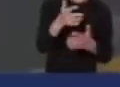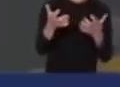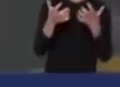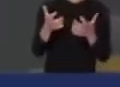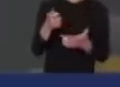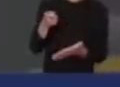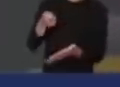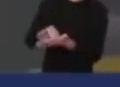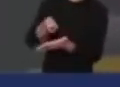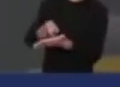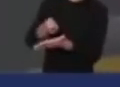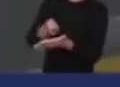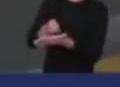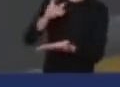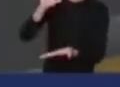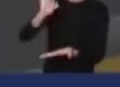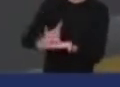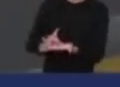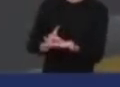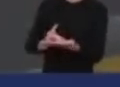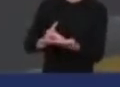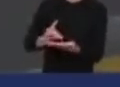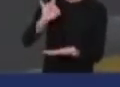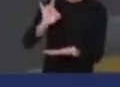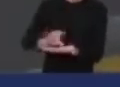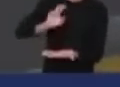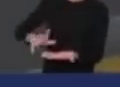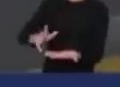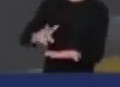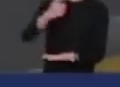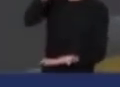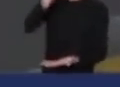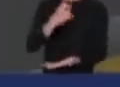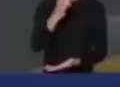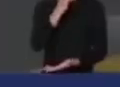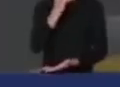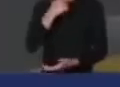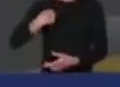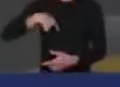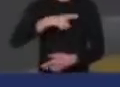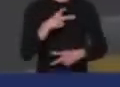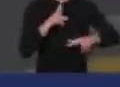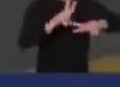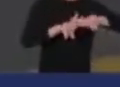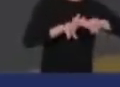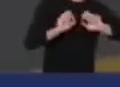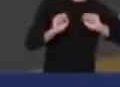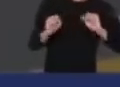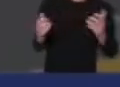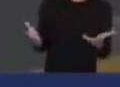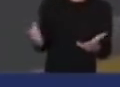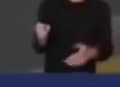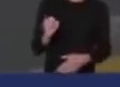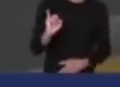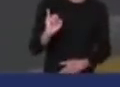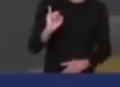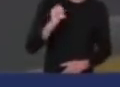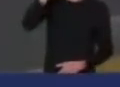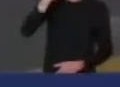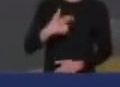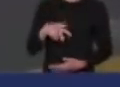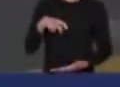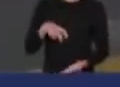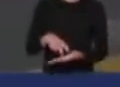se isso acontecer, repito, não estou nem vaticinando, nem desejando e nem relegando. Ele vai ver o tamanho do amor que ele vai ter por essa